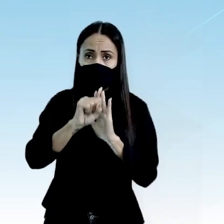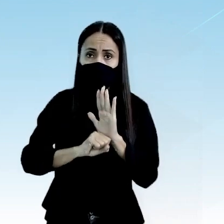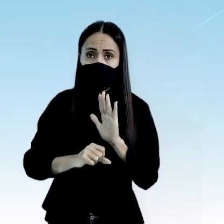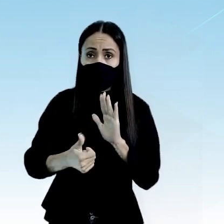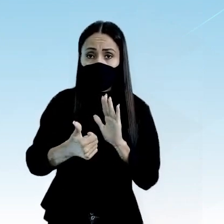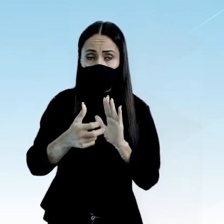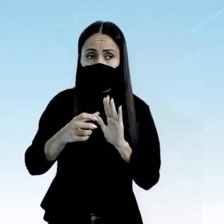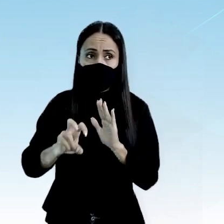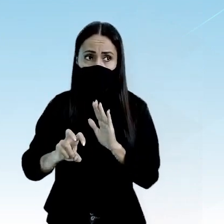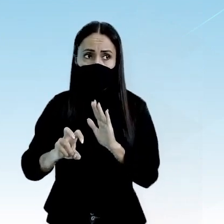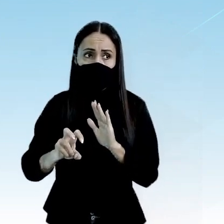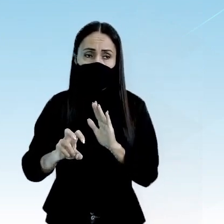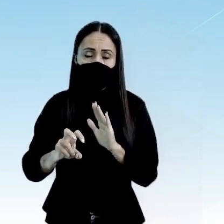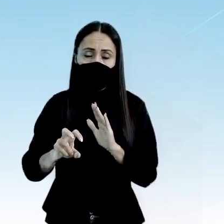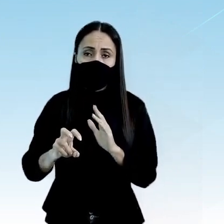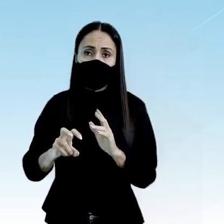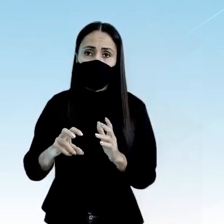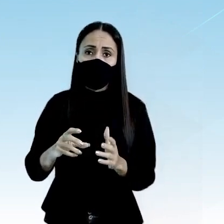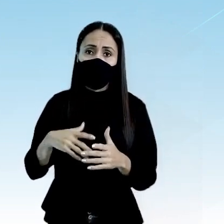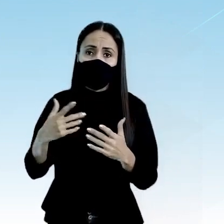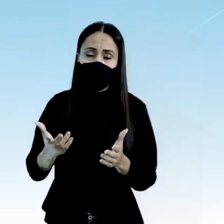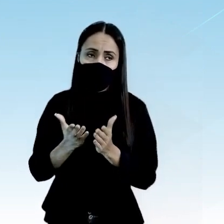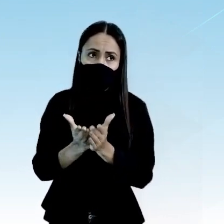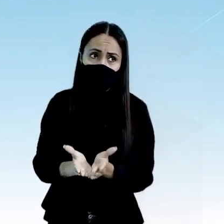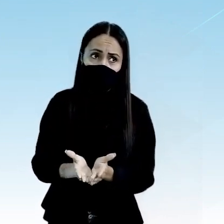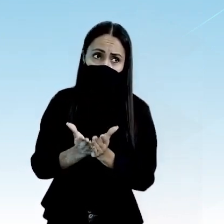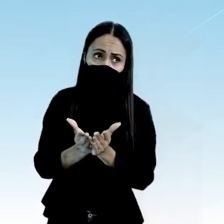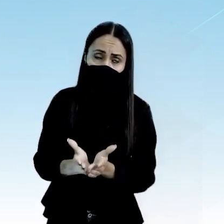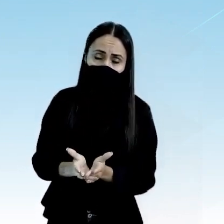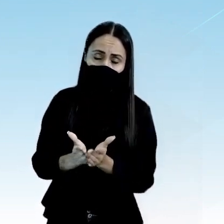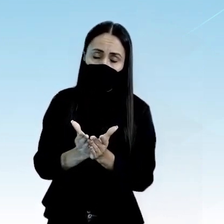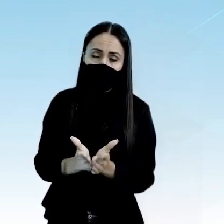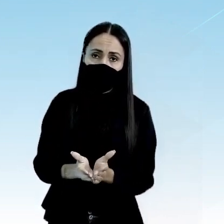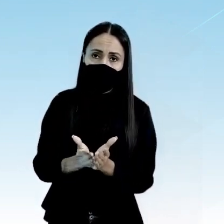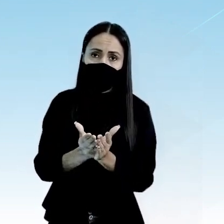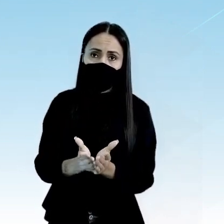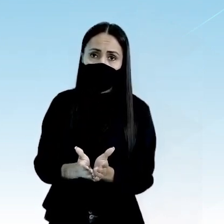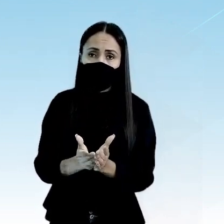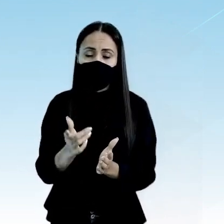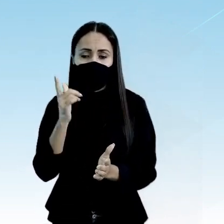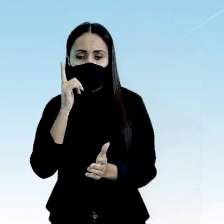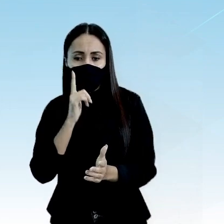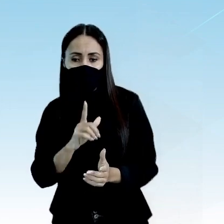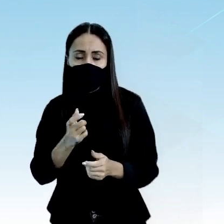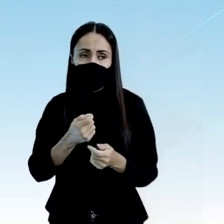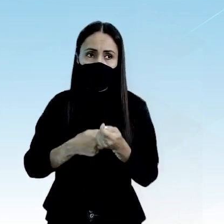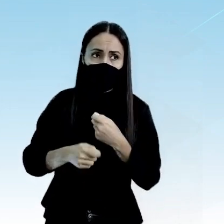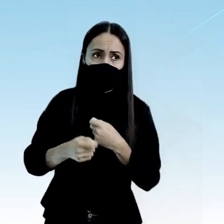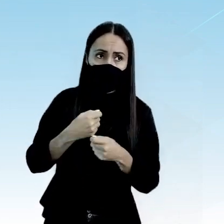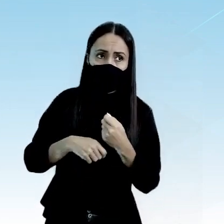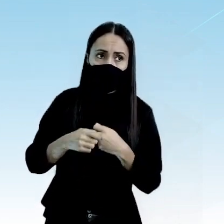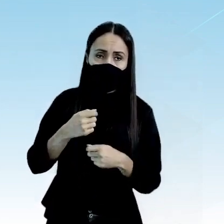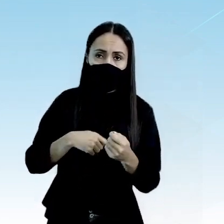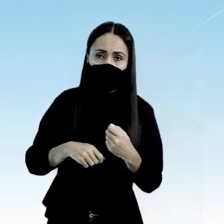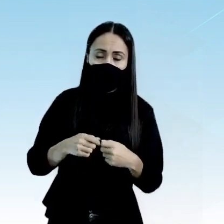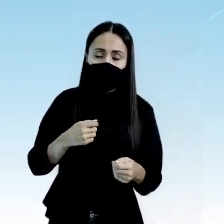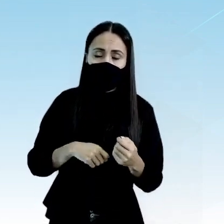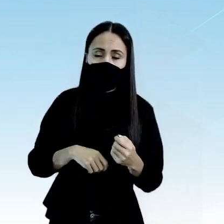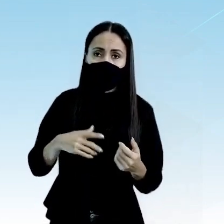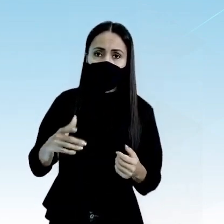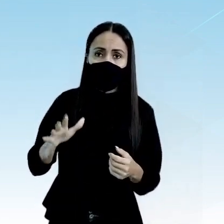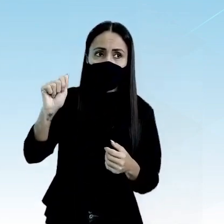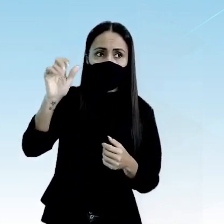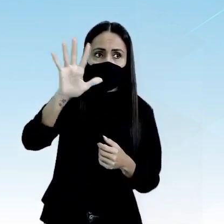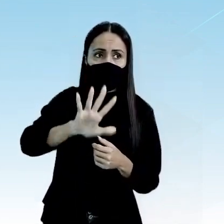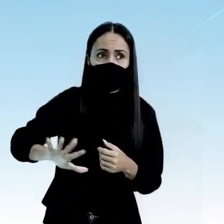XV, com as grandes navegações e as conquistas de mercados na África, na